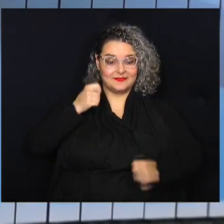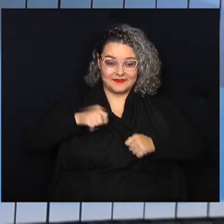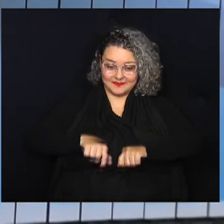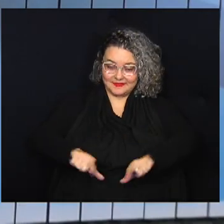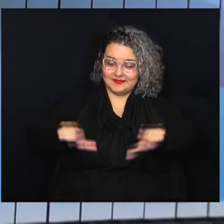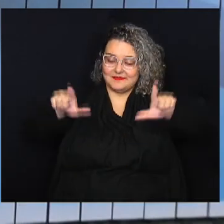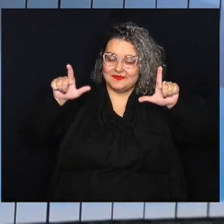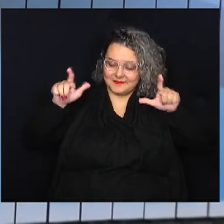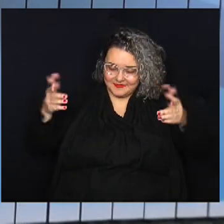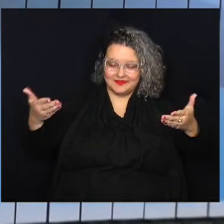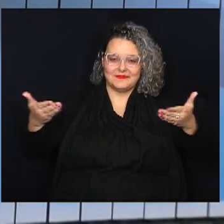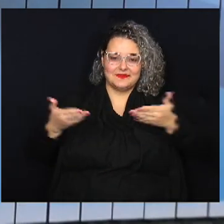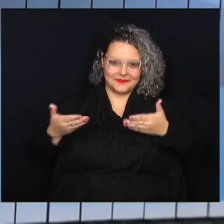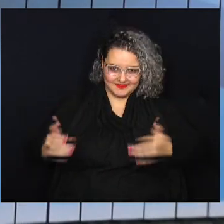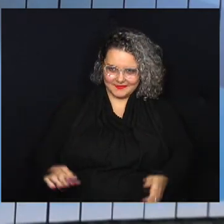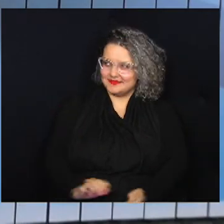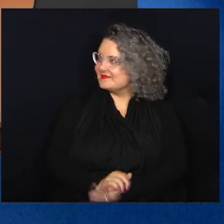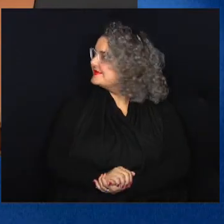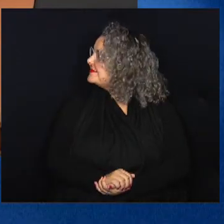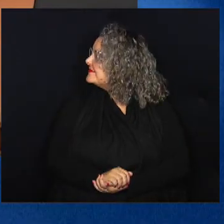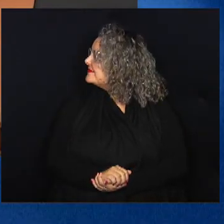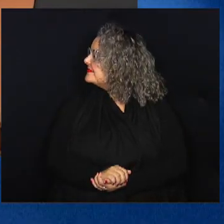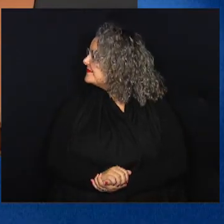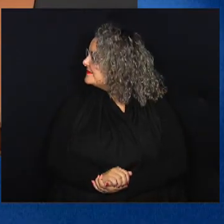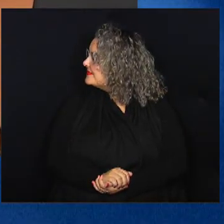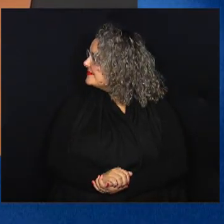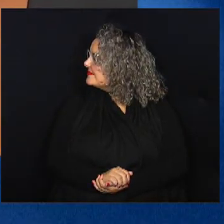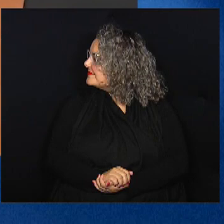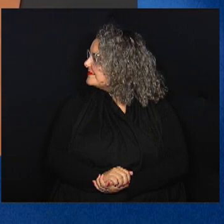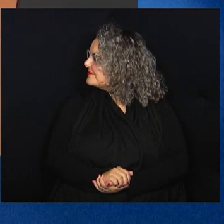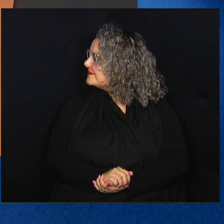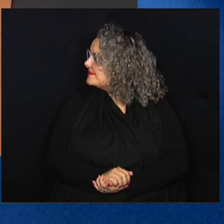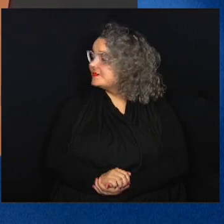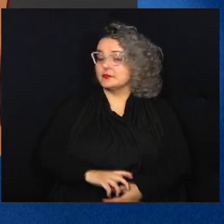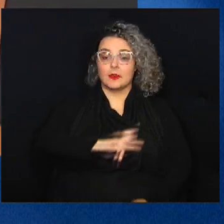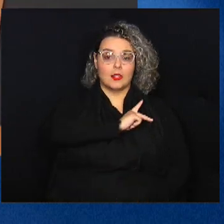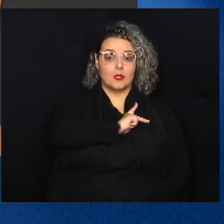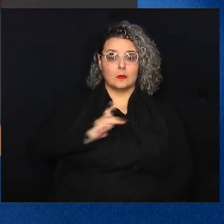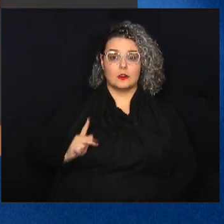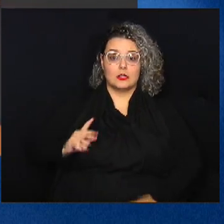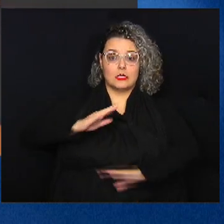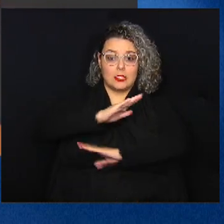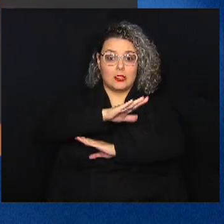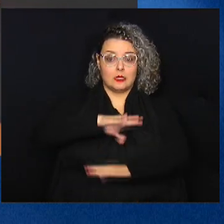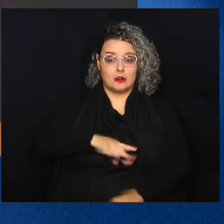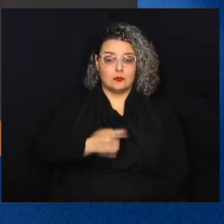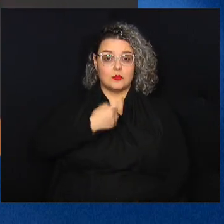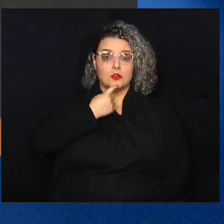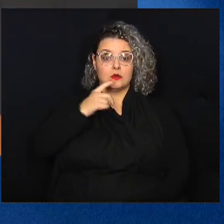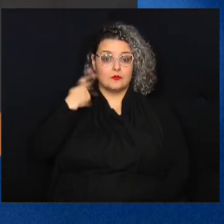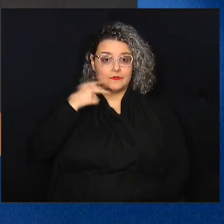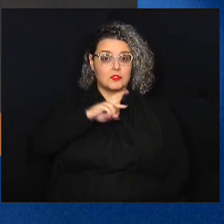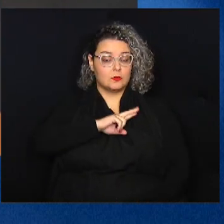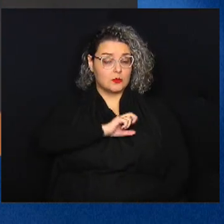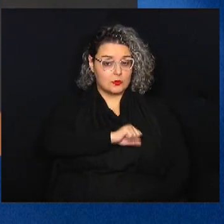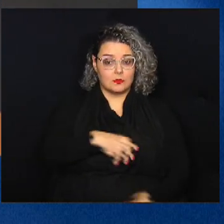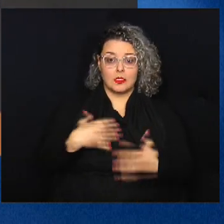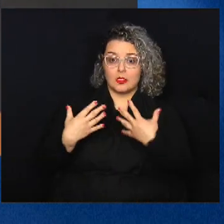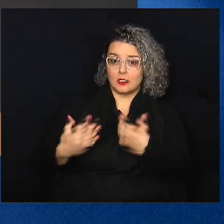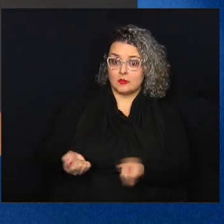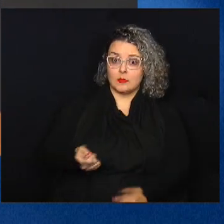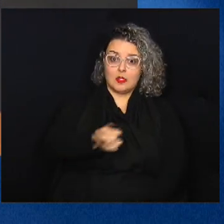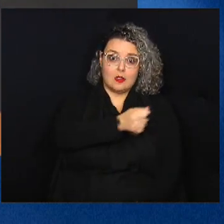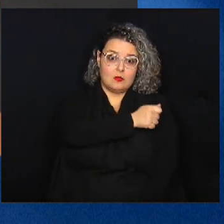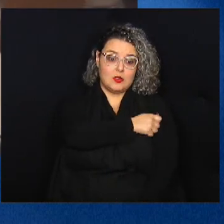partir de agora os destaques de hoje. Presidente da Câmara de Campinas, vereador Luiz Rossini, recebe estudantes